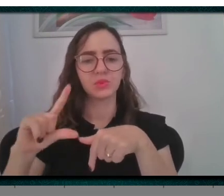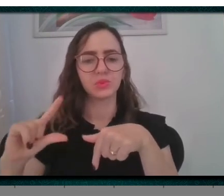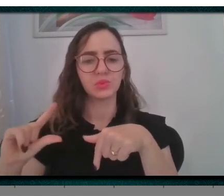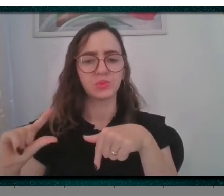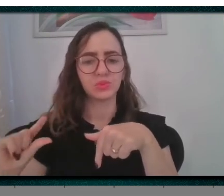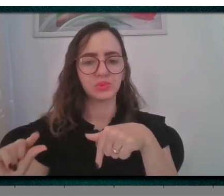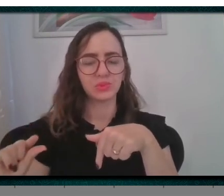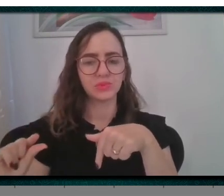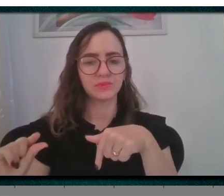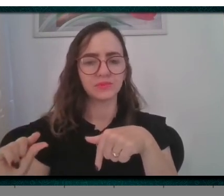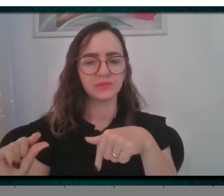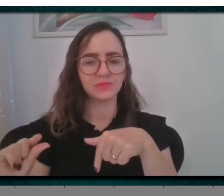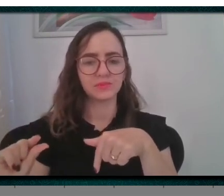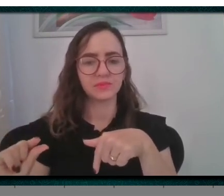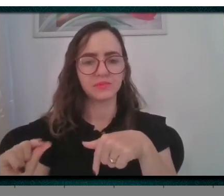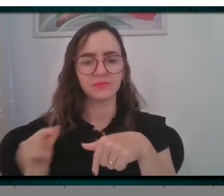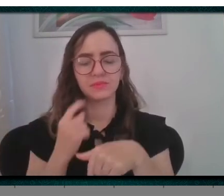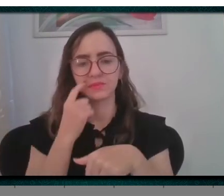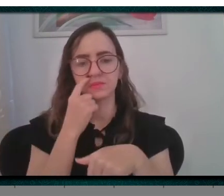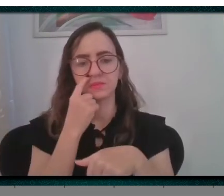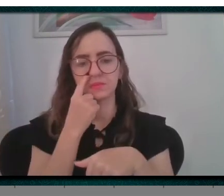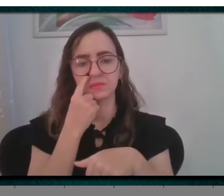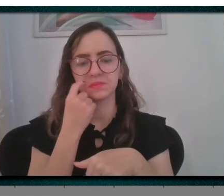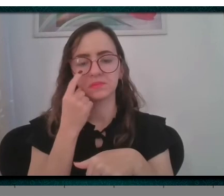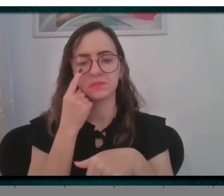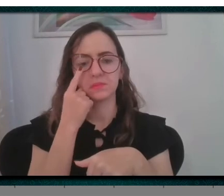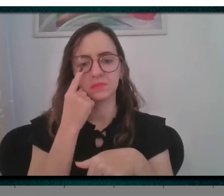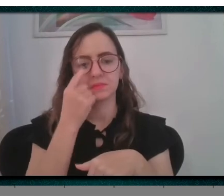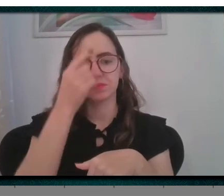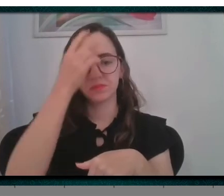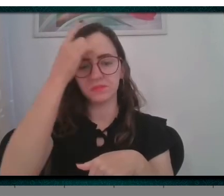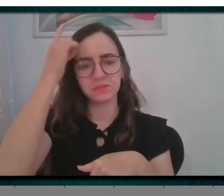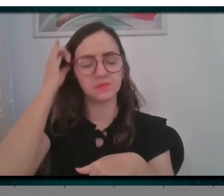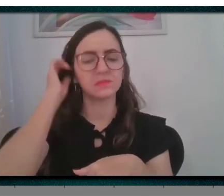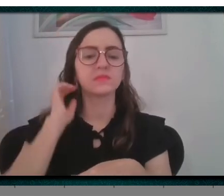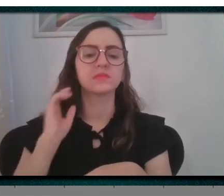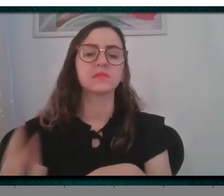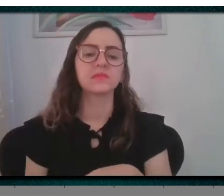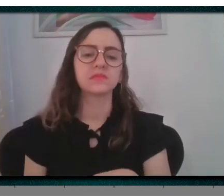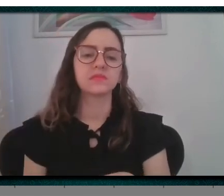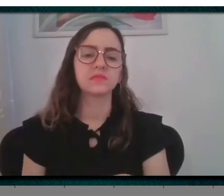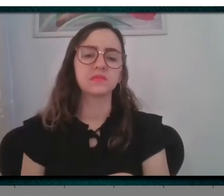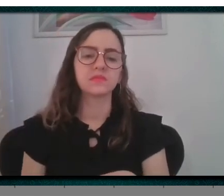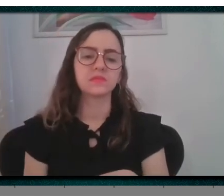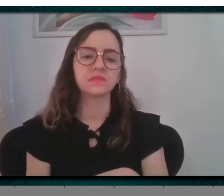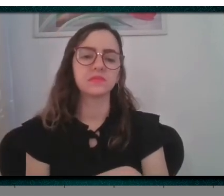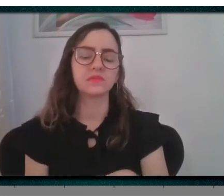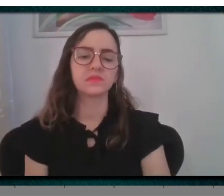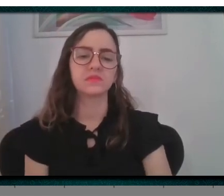diminuiu. Eu vou até botar certinho aqui, ó. É maior que.